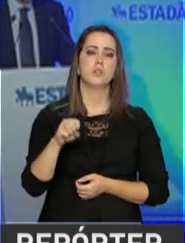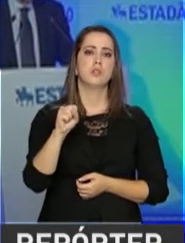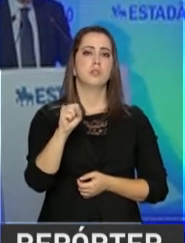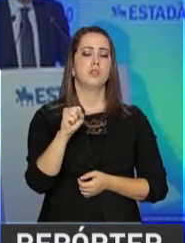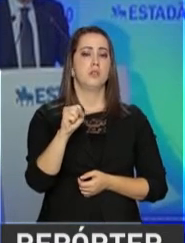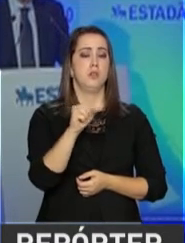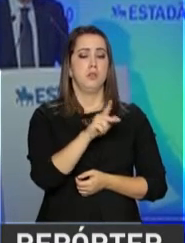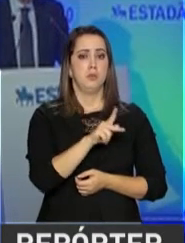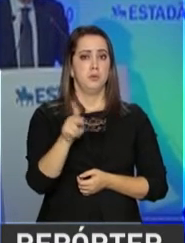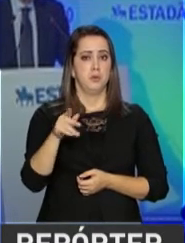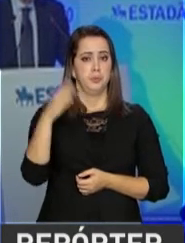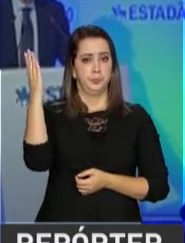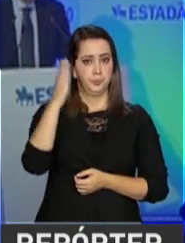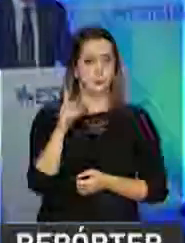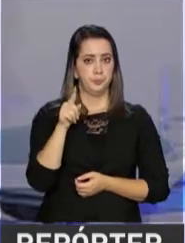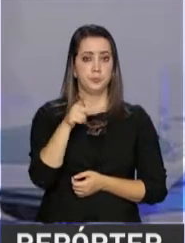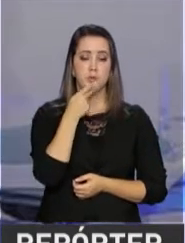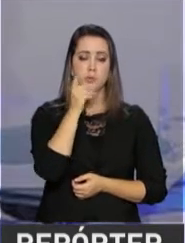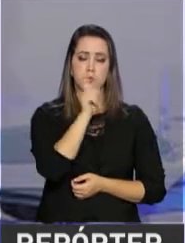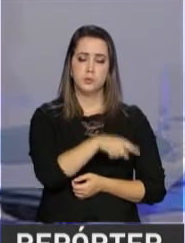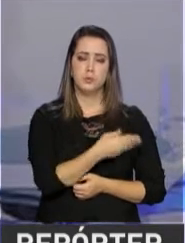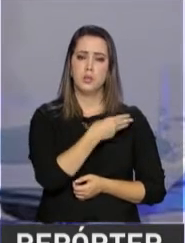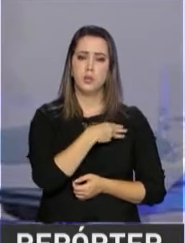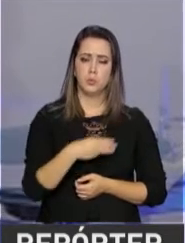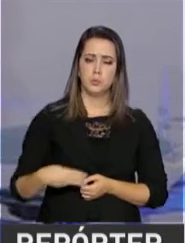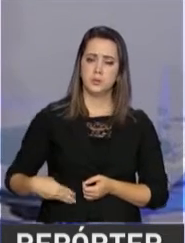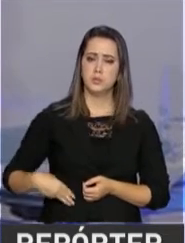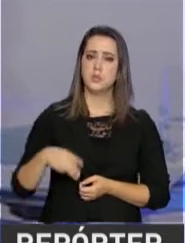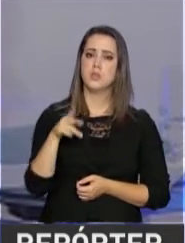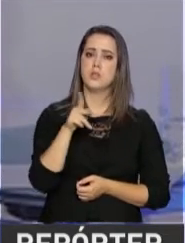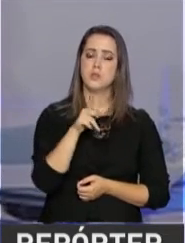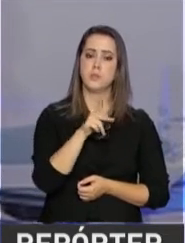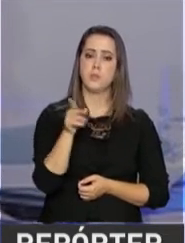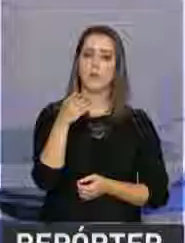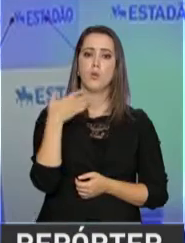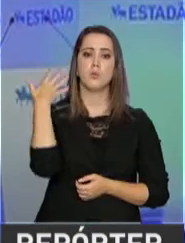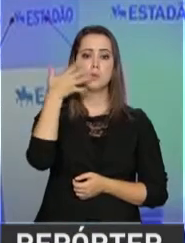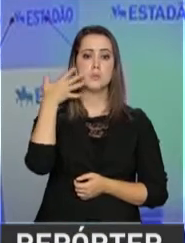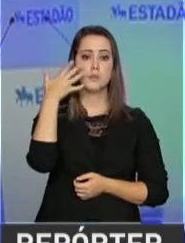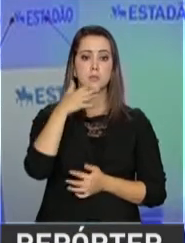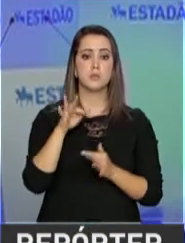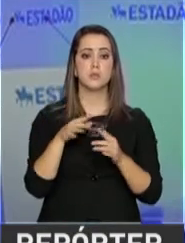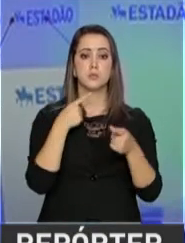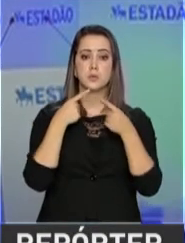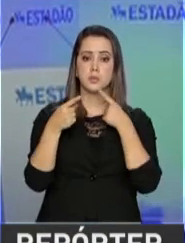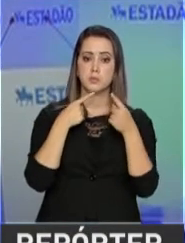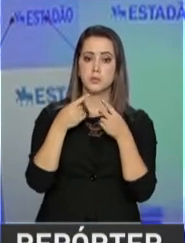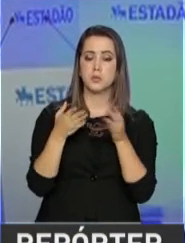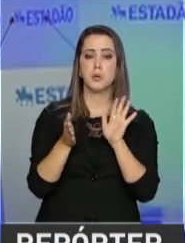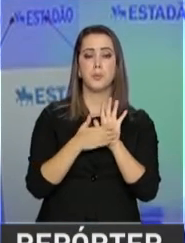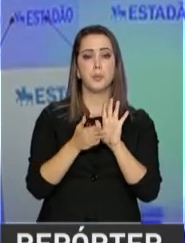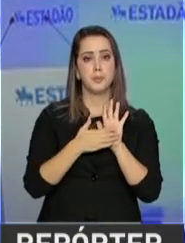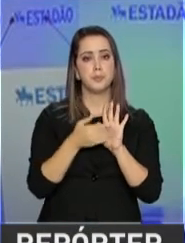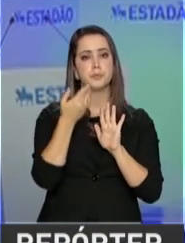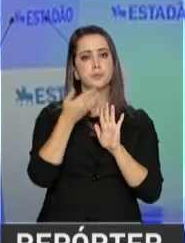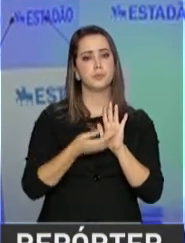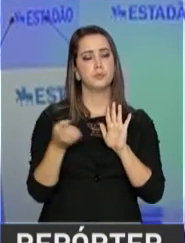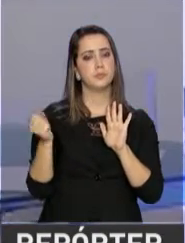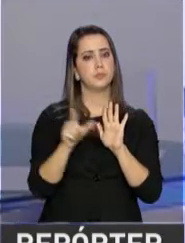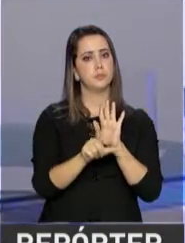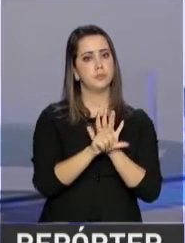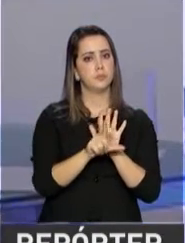da república moreira franco participou de um fórum do grupo estado para debater a proposta de reforma da previdência